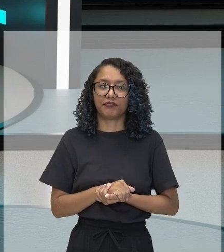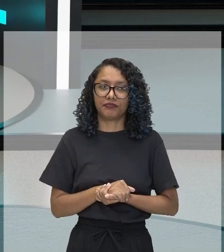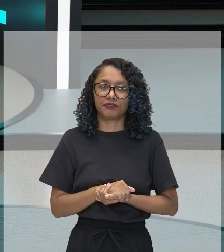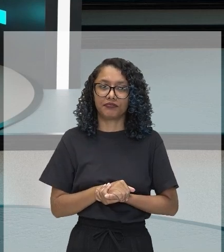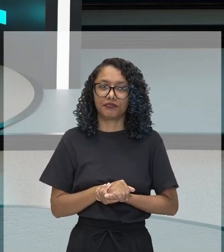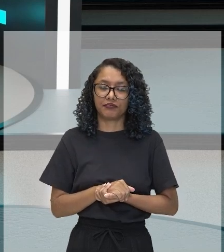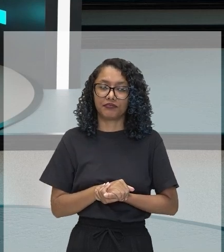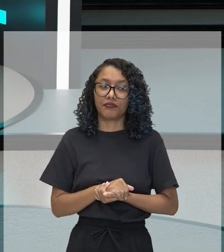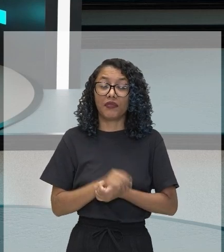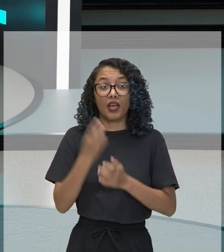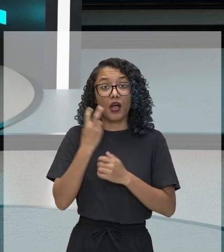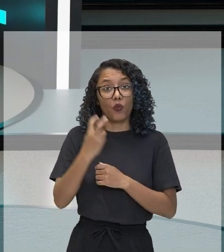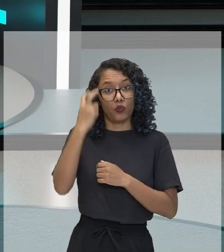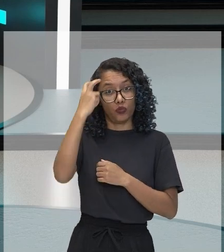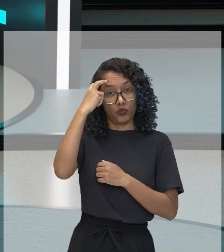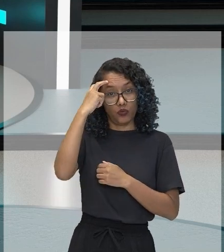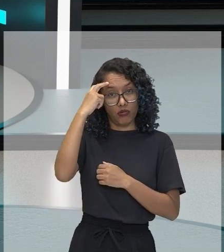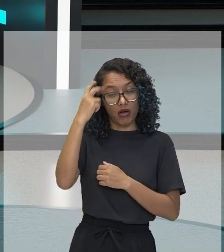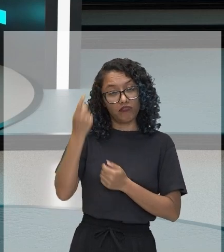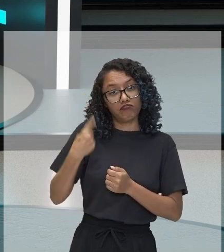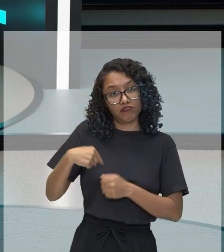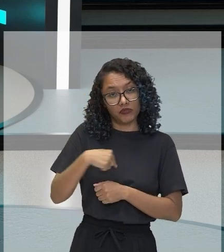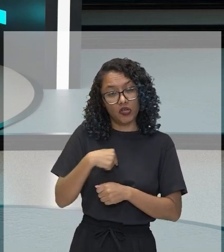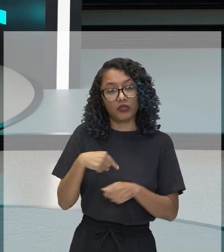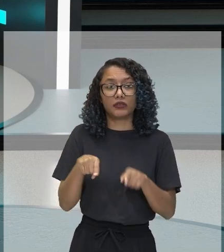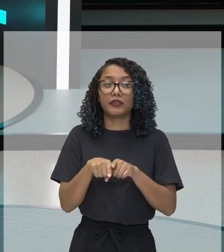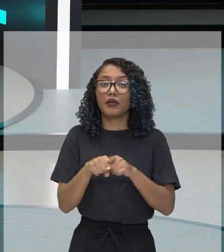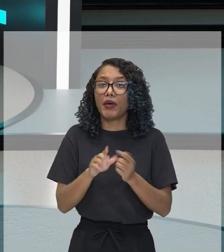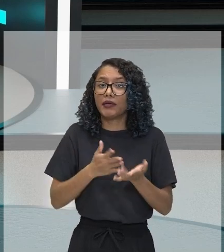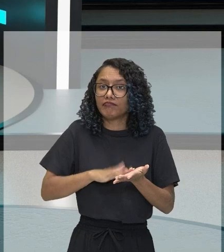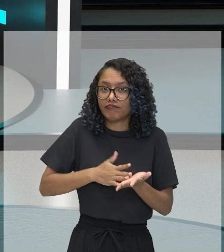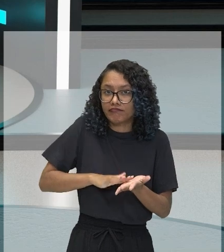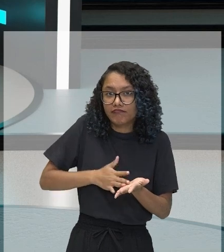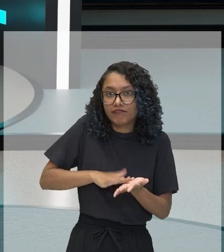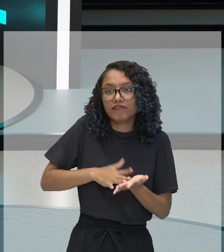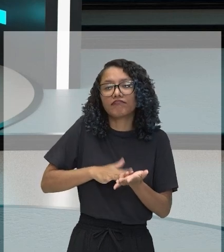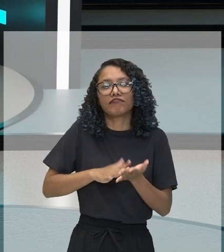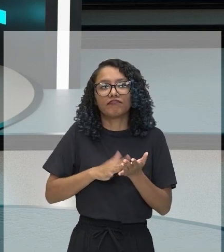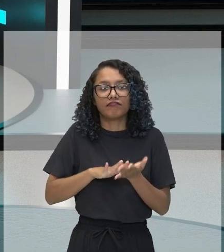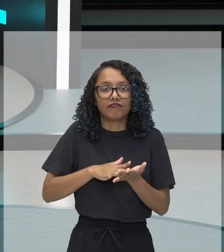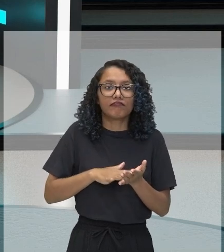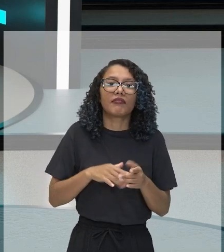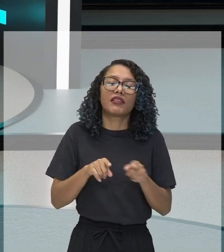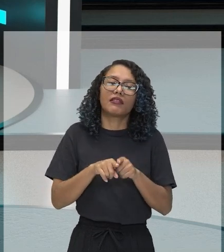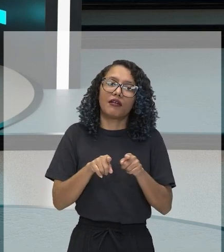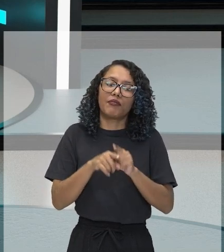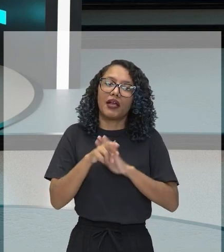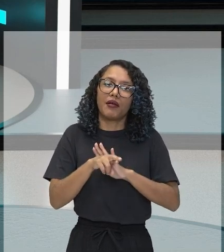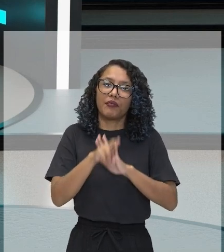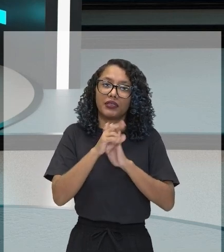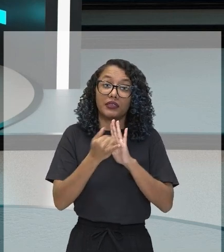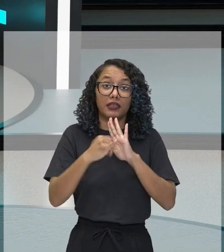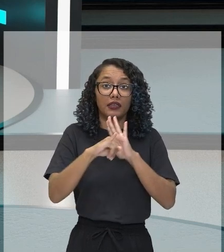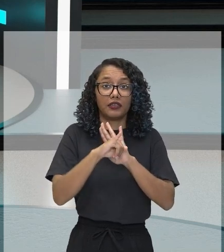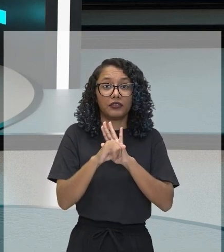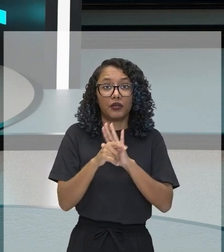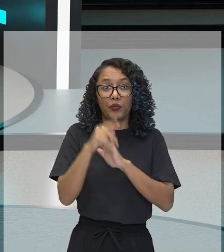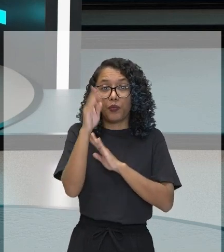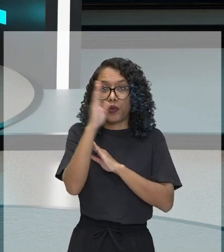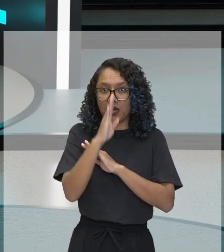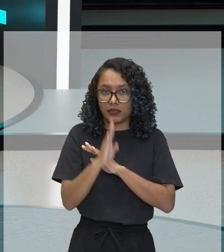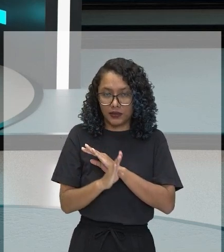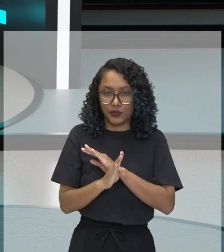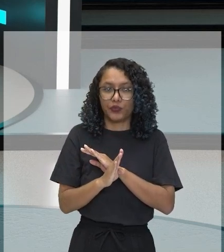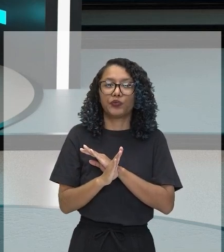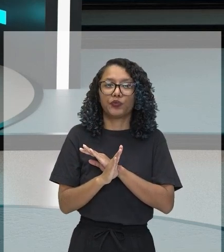nossa cultura. E também o samba, né, que representa a identidade do Brasil cultural,